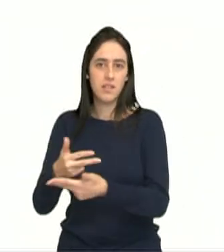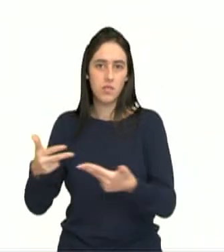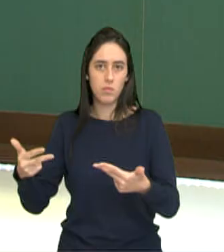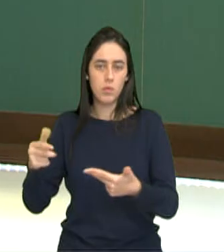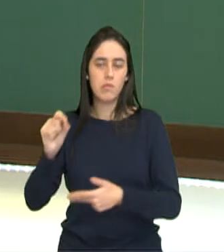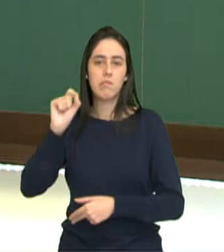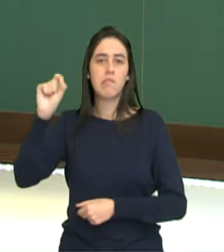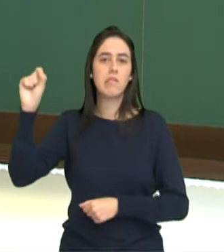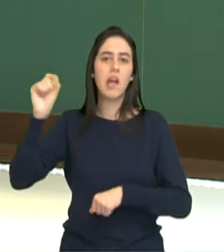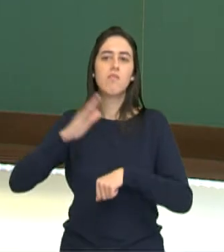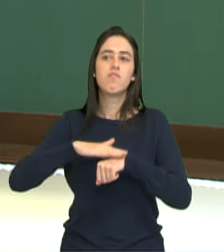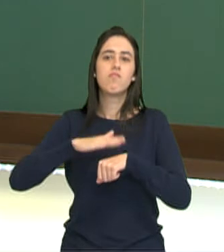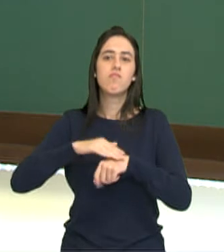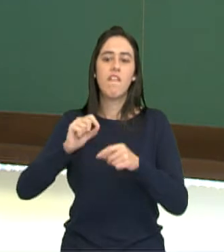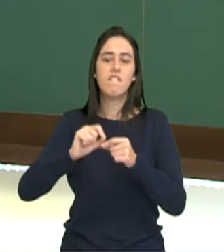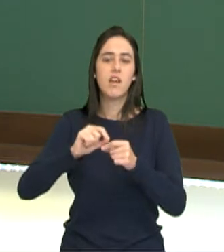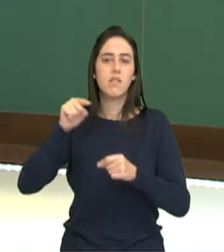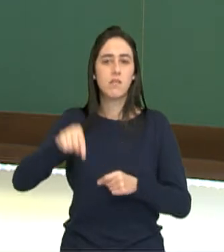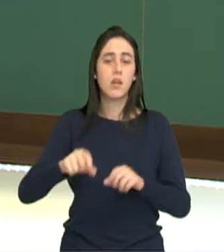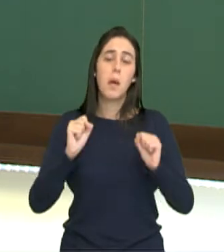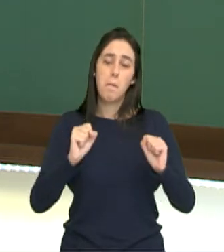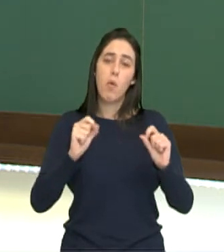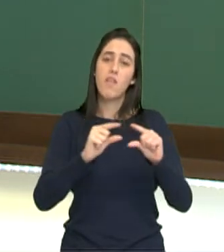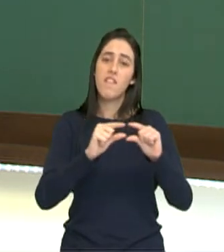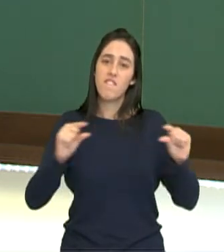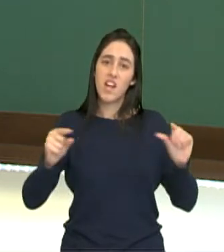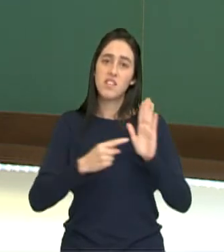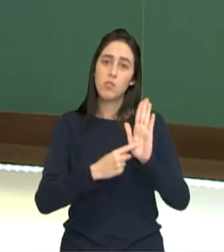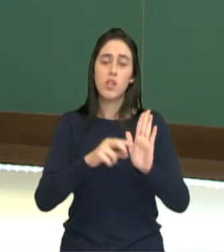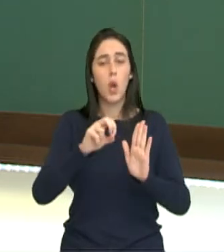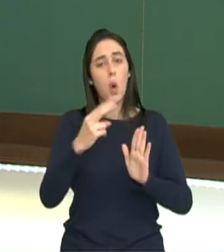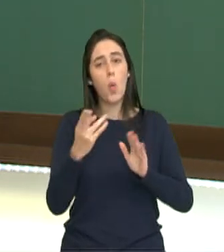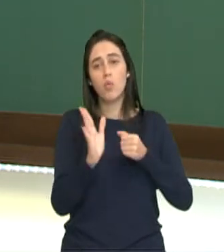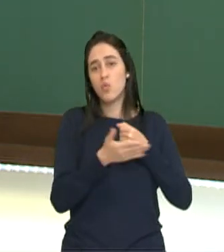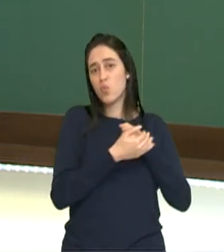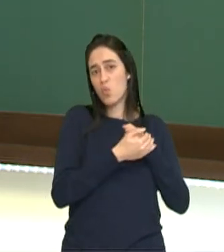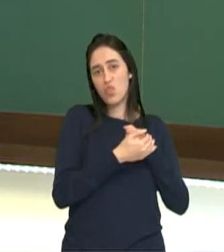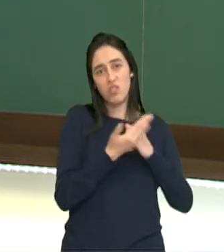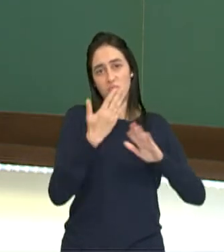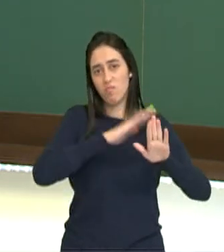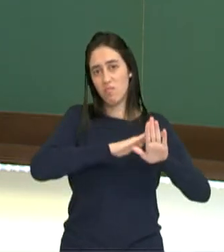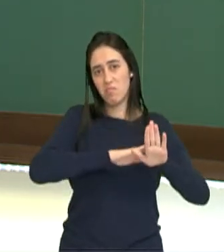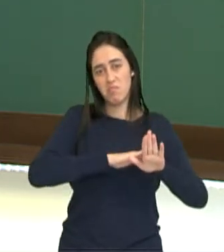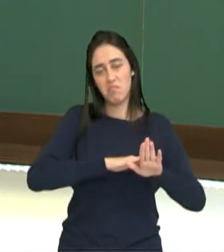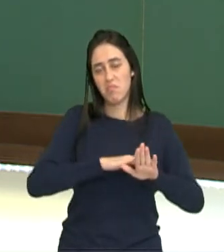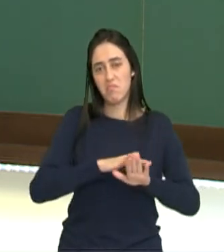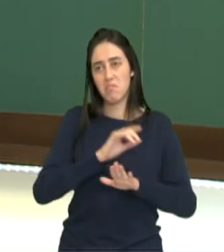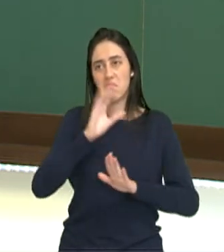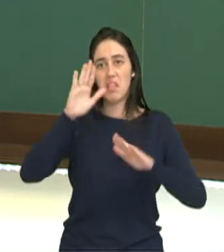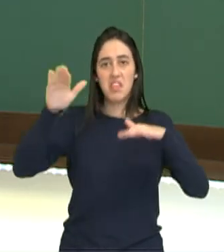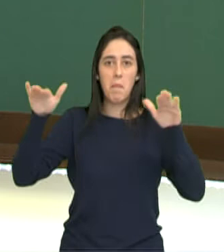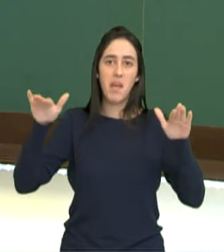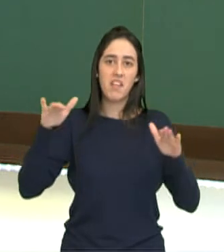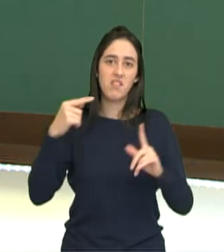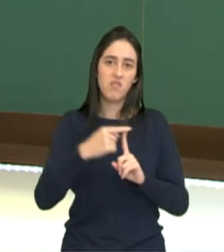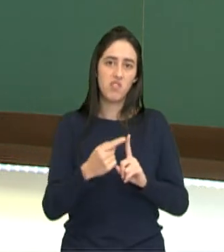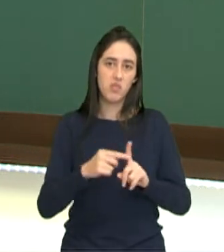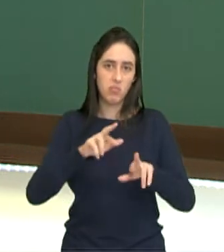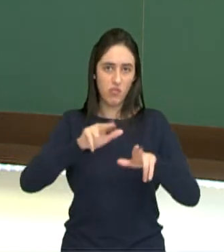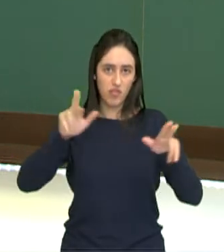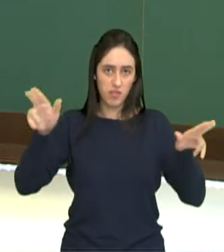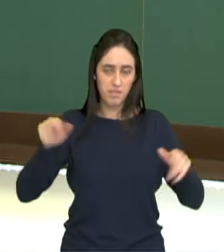pode estar presente na frase ou ser omitido também, né? Vai da preferência de quem falou ou escreveu a frase,